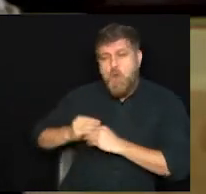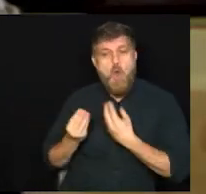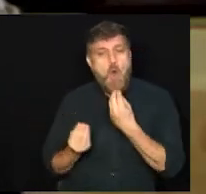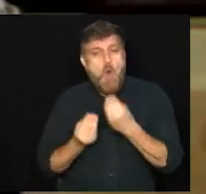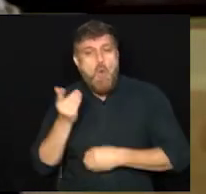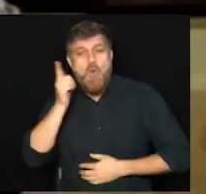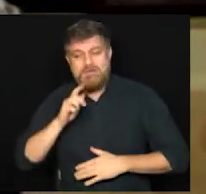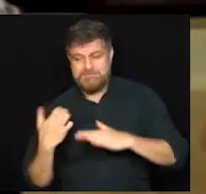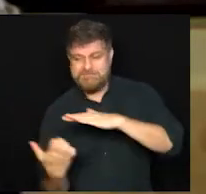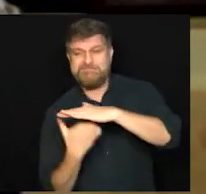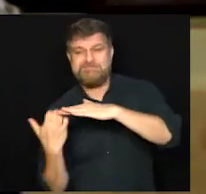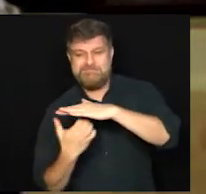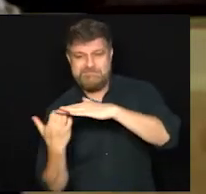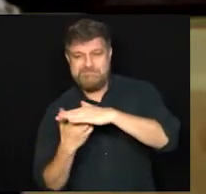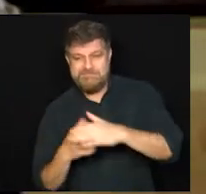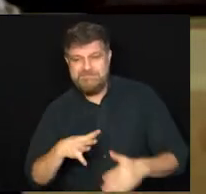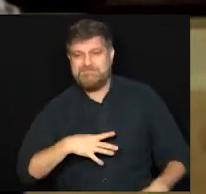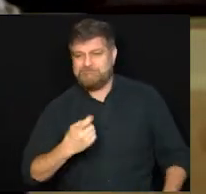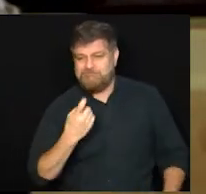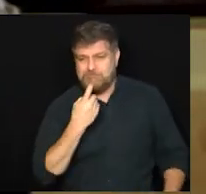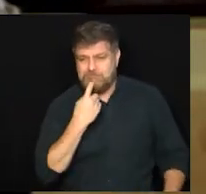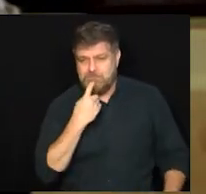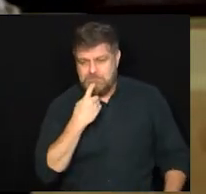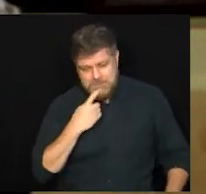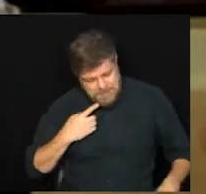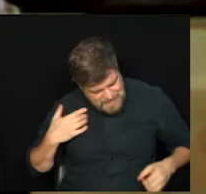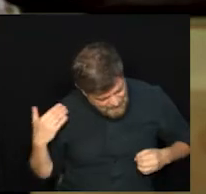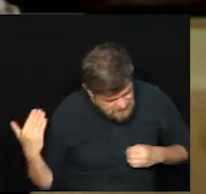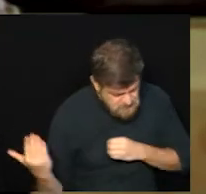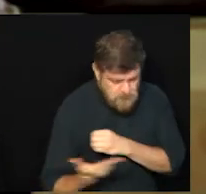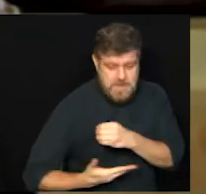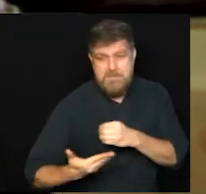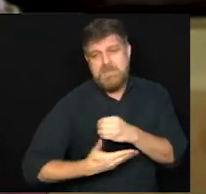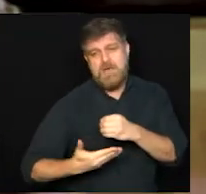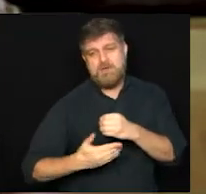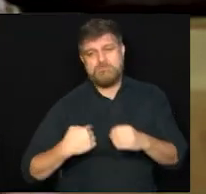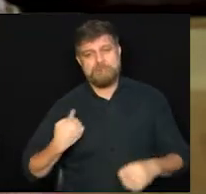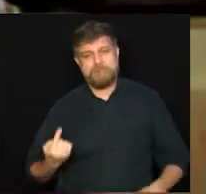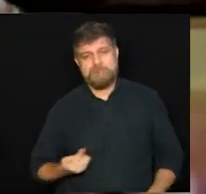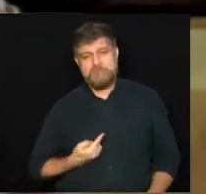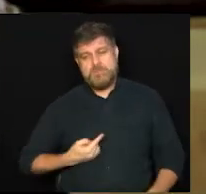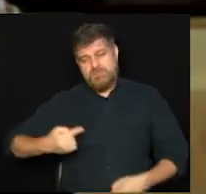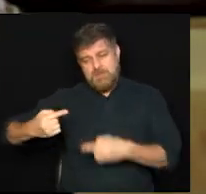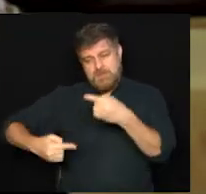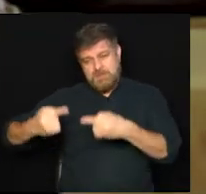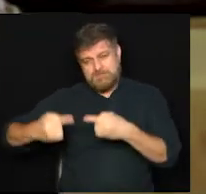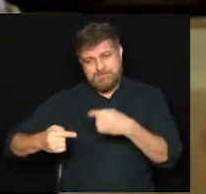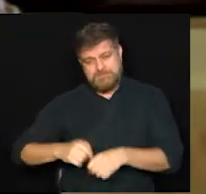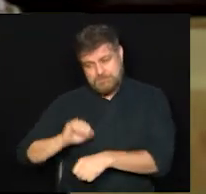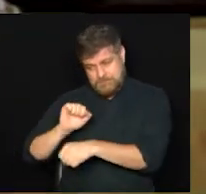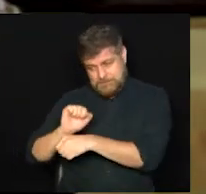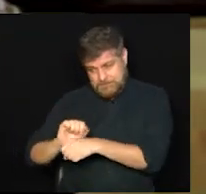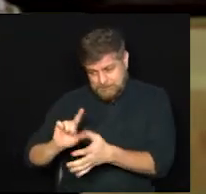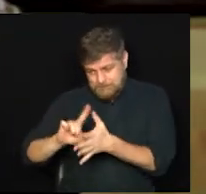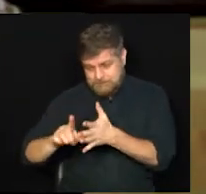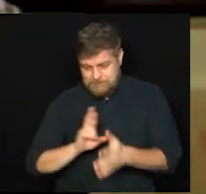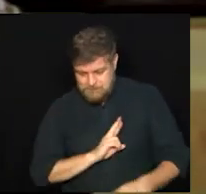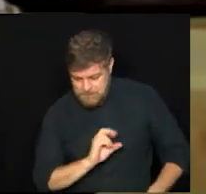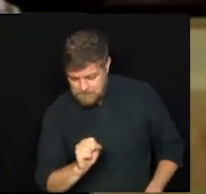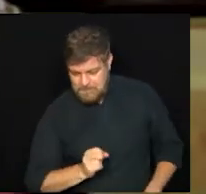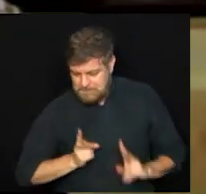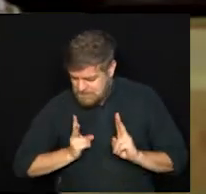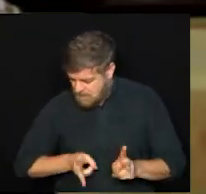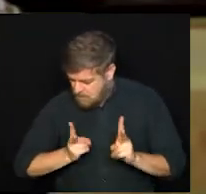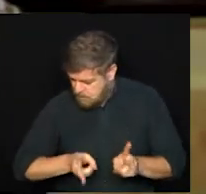as empresas é fundamental. Então, isso fica essa discussão na prateleira, vereador Rossini, para a gente